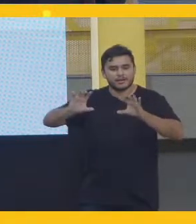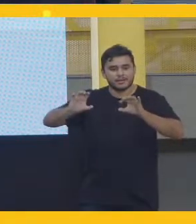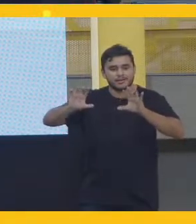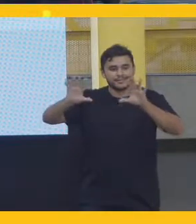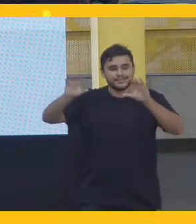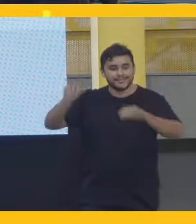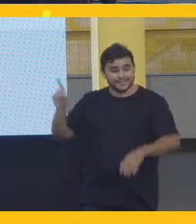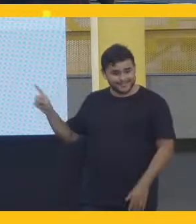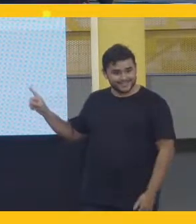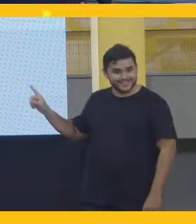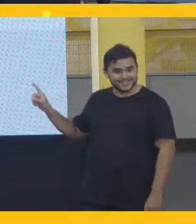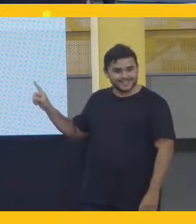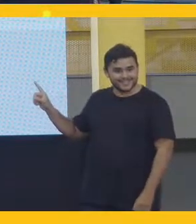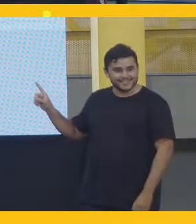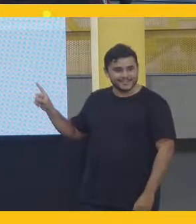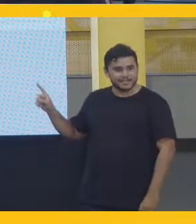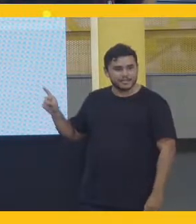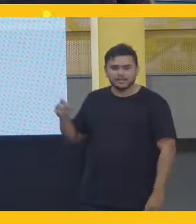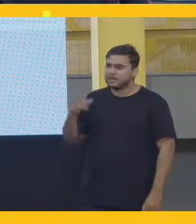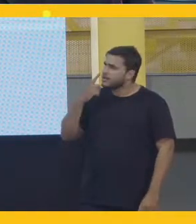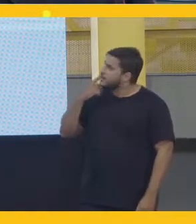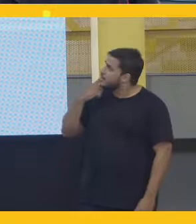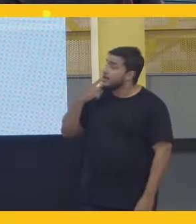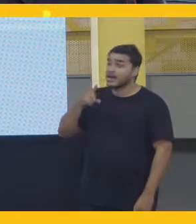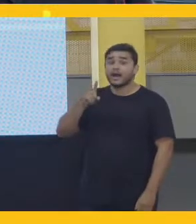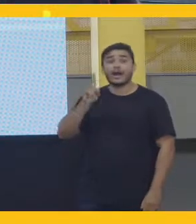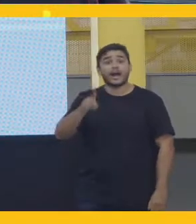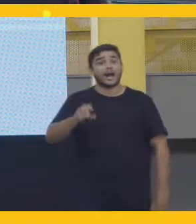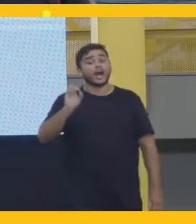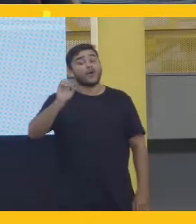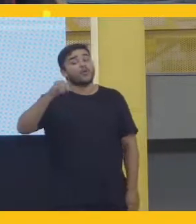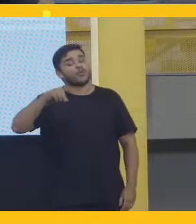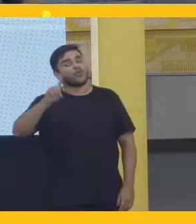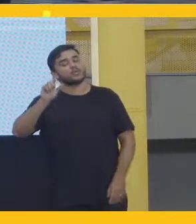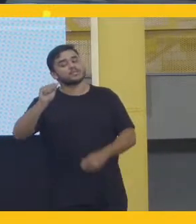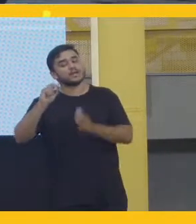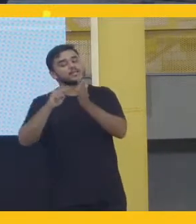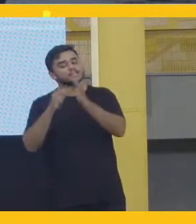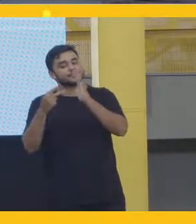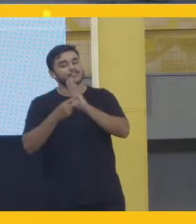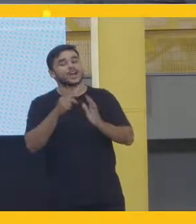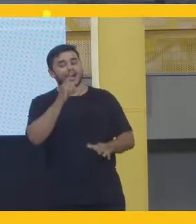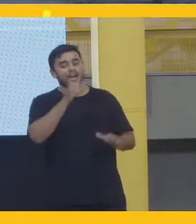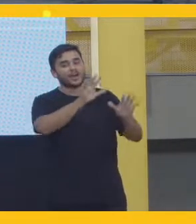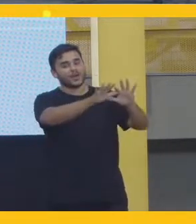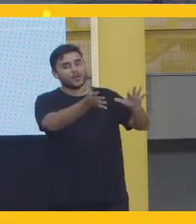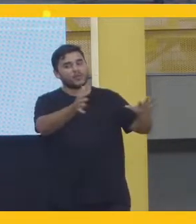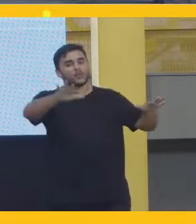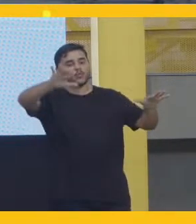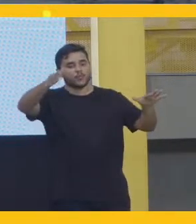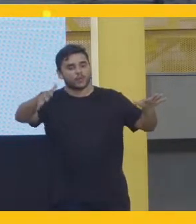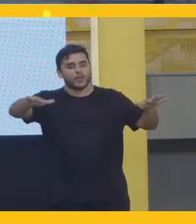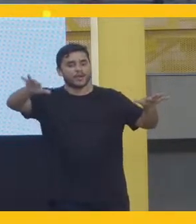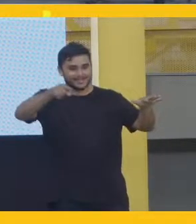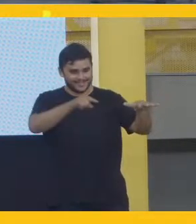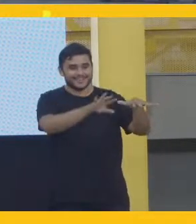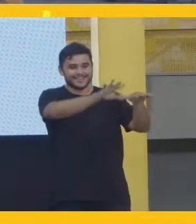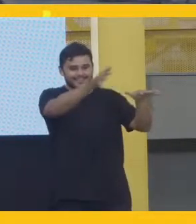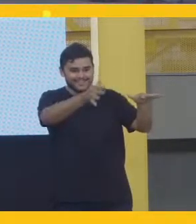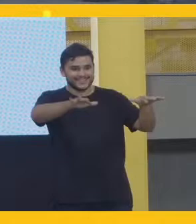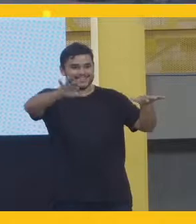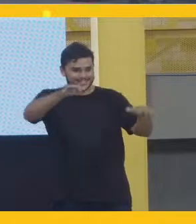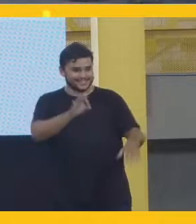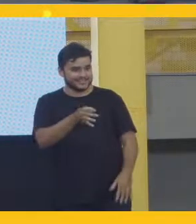uma noção a respeito de onda do mar. Mas o que que a onda faz? A gente diz na física